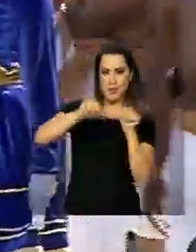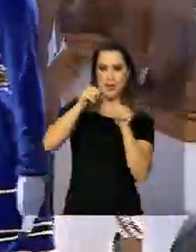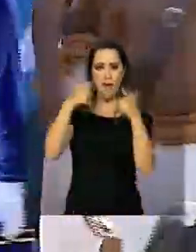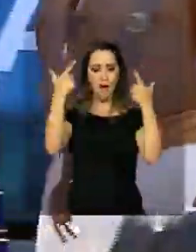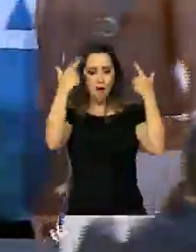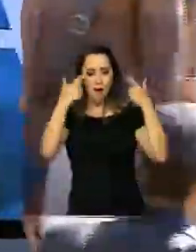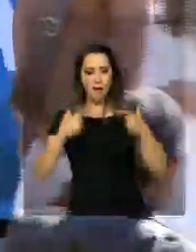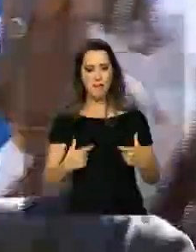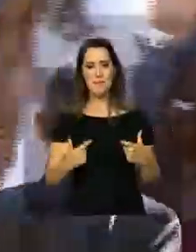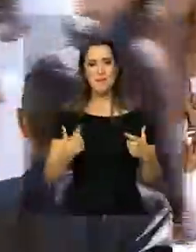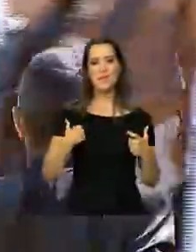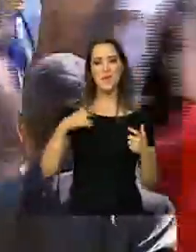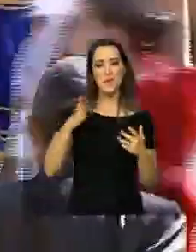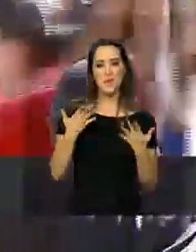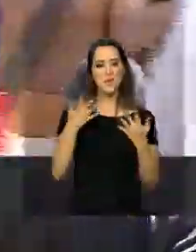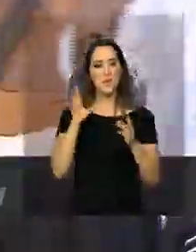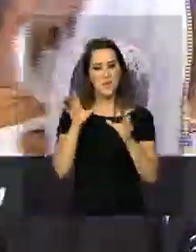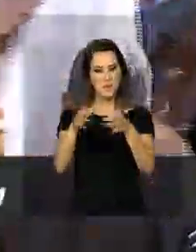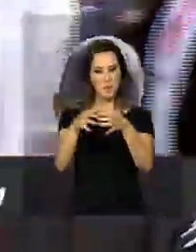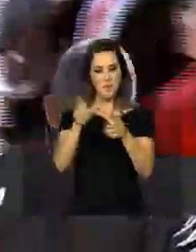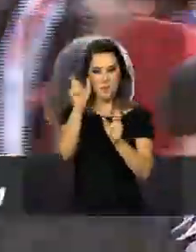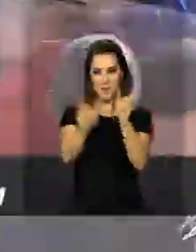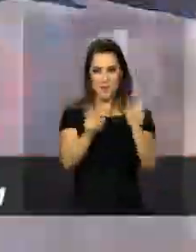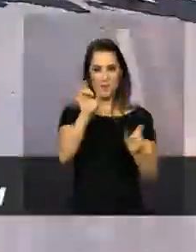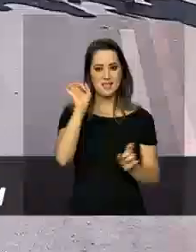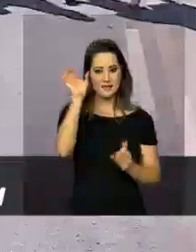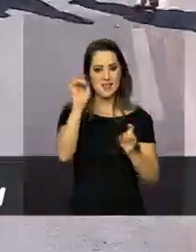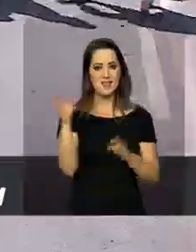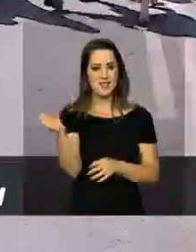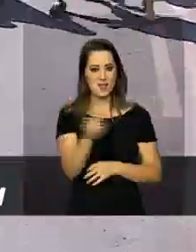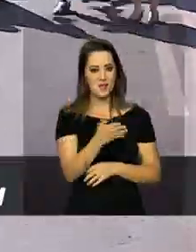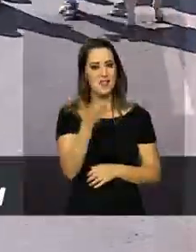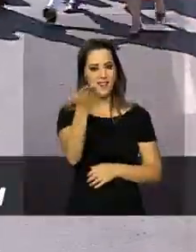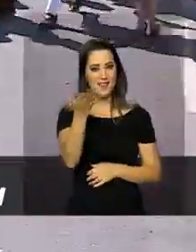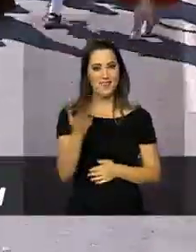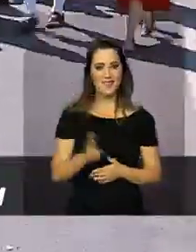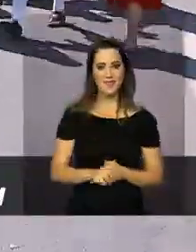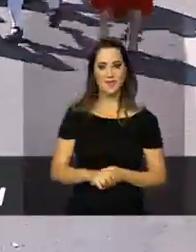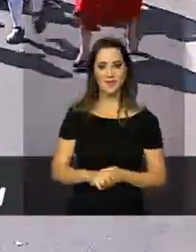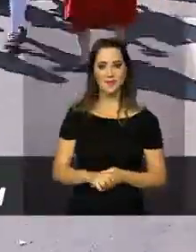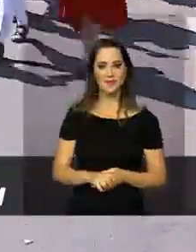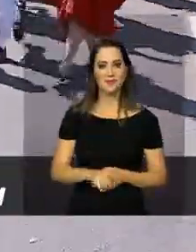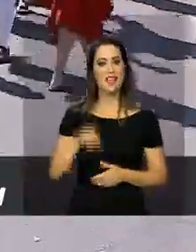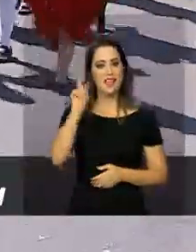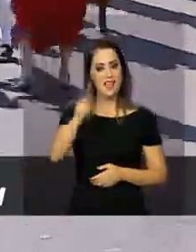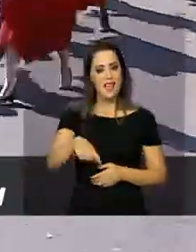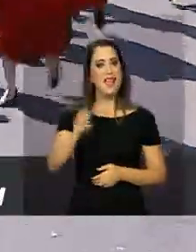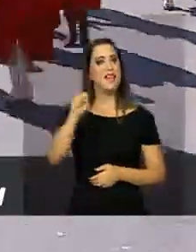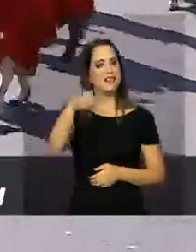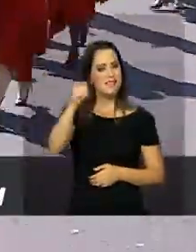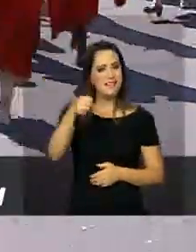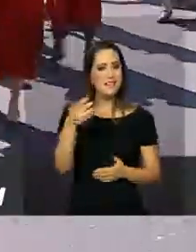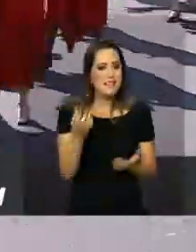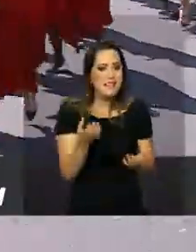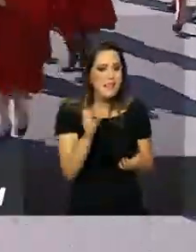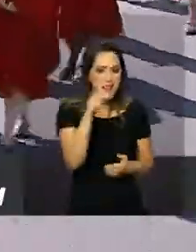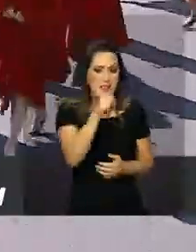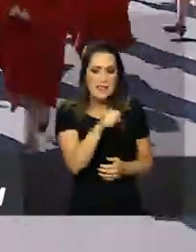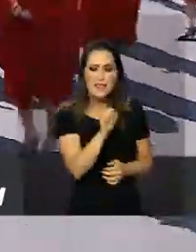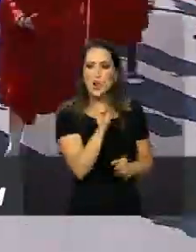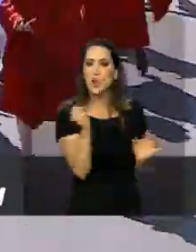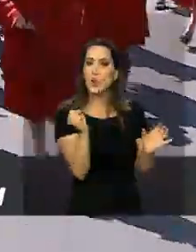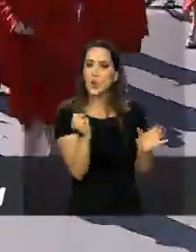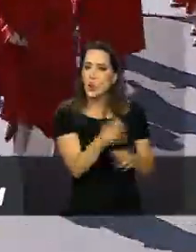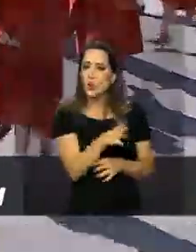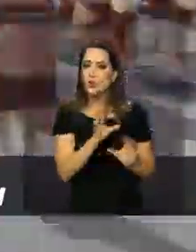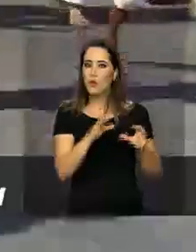nossas personalidades, né? Isso é uma novidade esse ano? Uma novidade esse ano. É um grupo de artistas